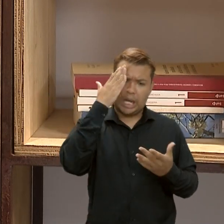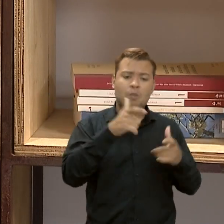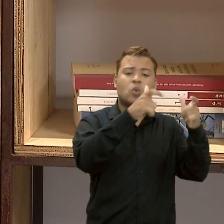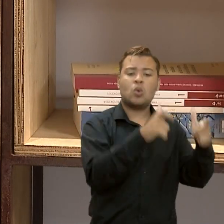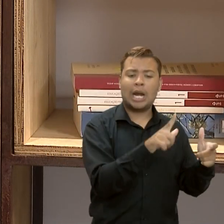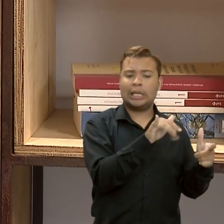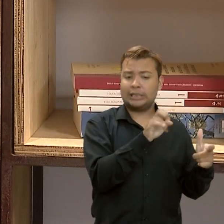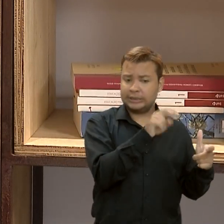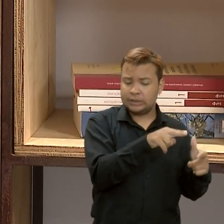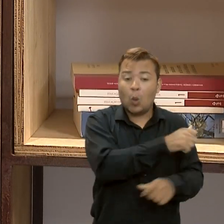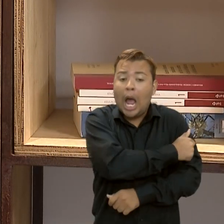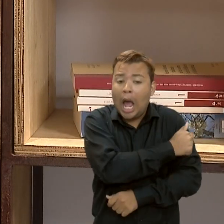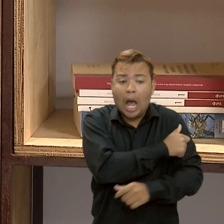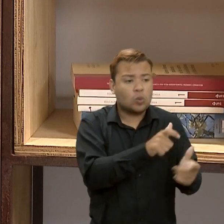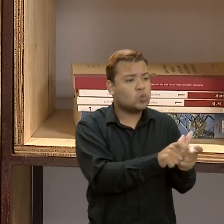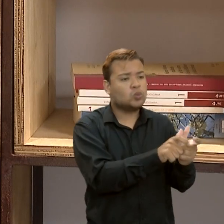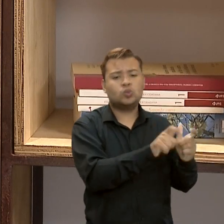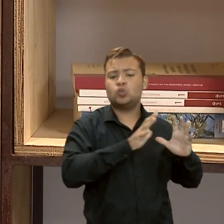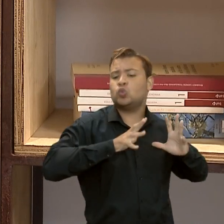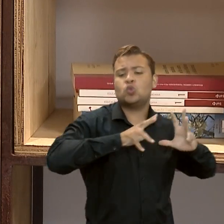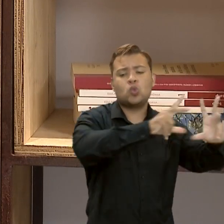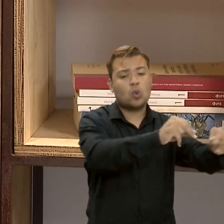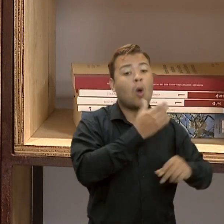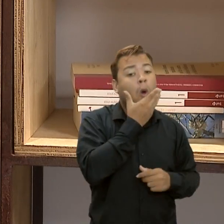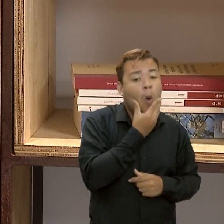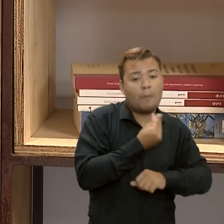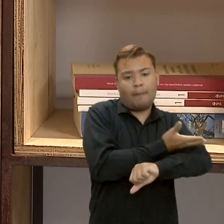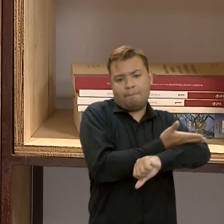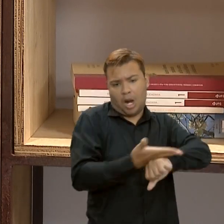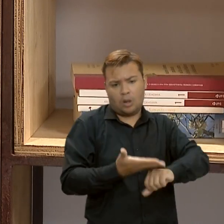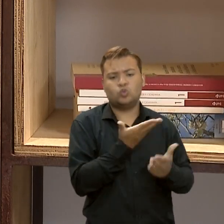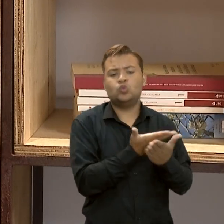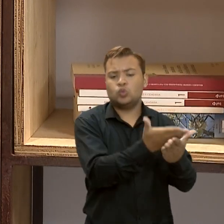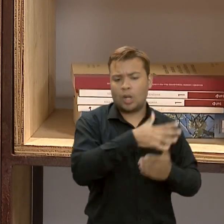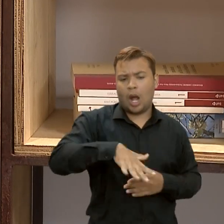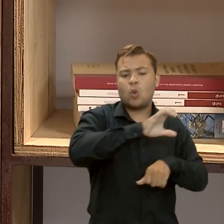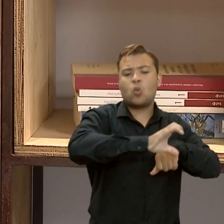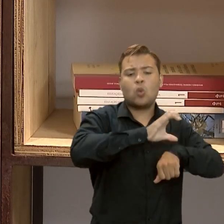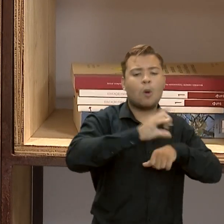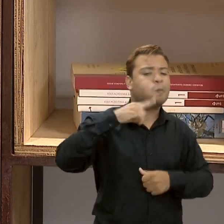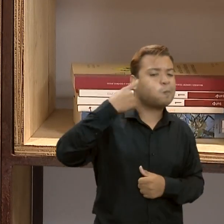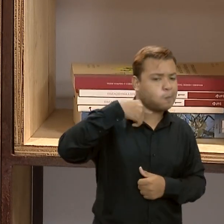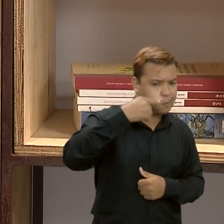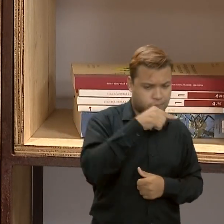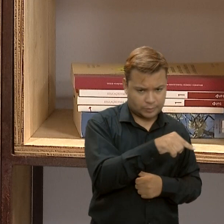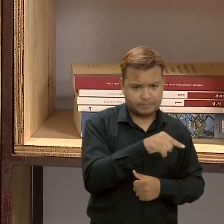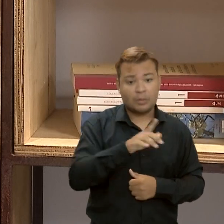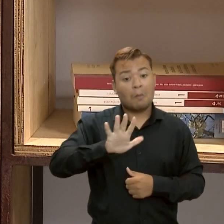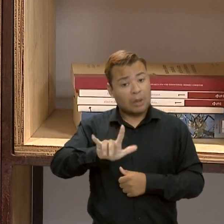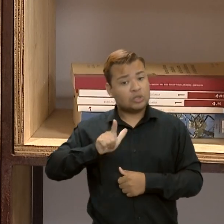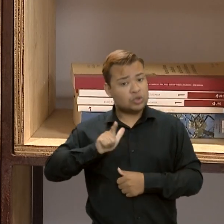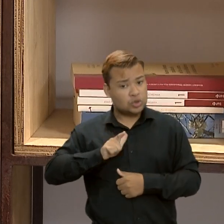tinha estudantes homens brancos, né? De direito. Mas ela teve colegas que sofriam